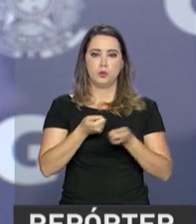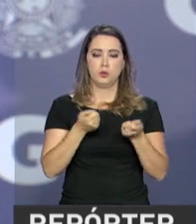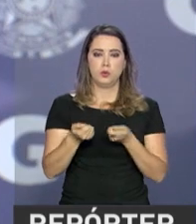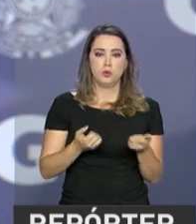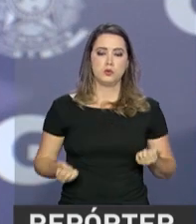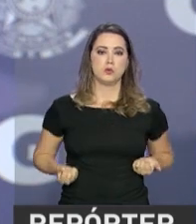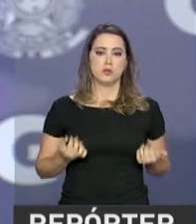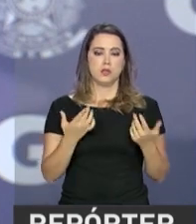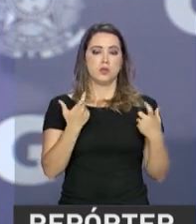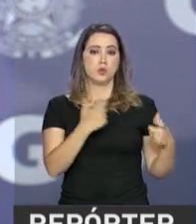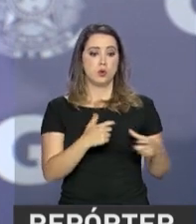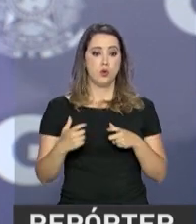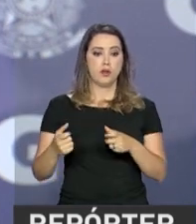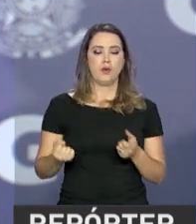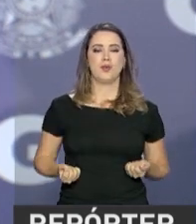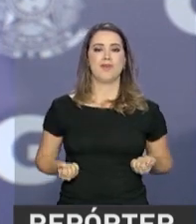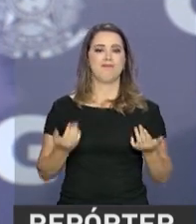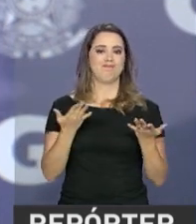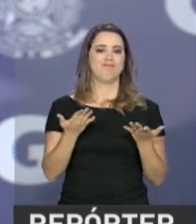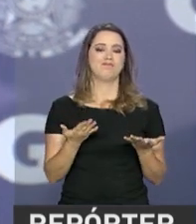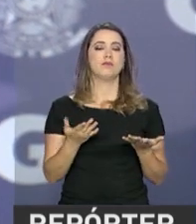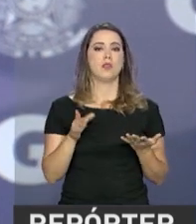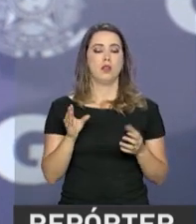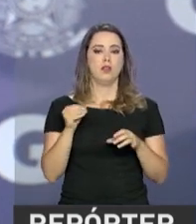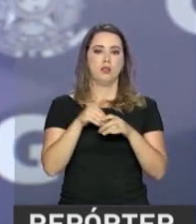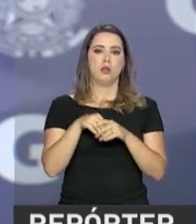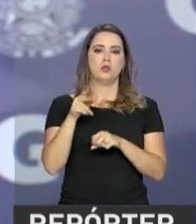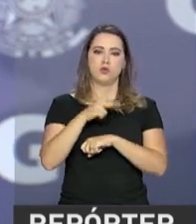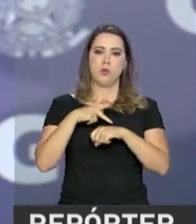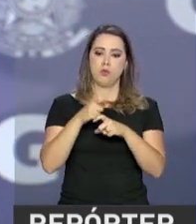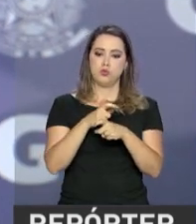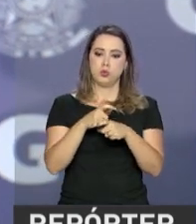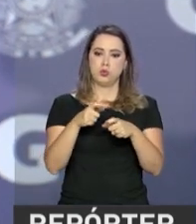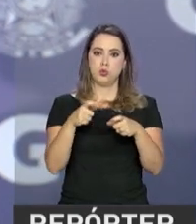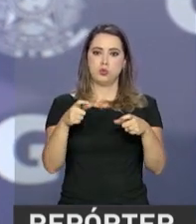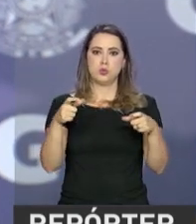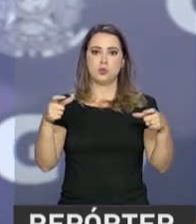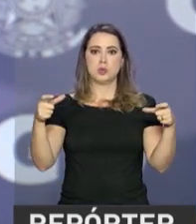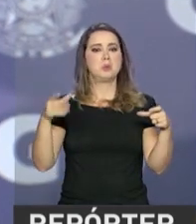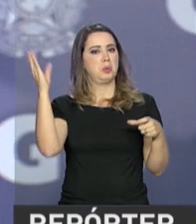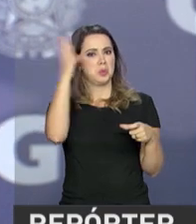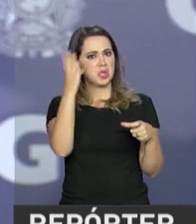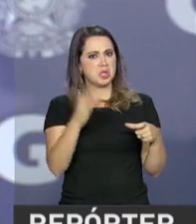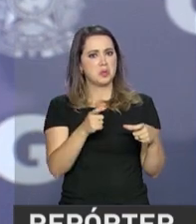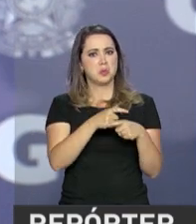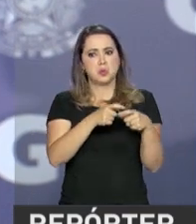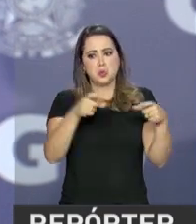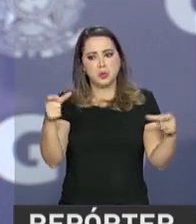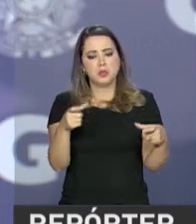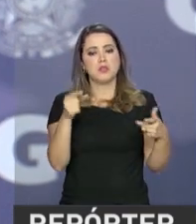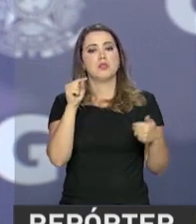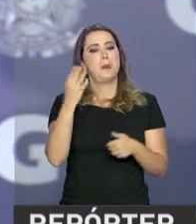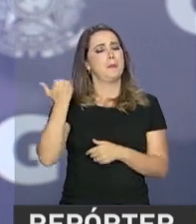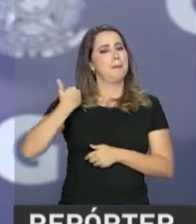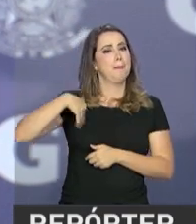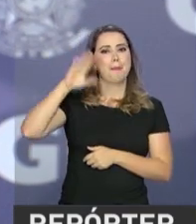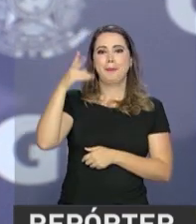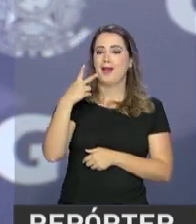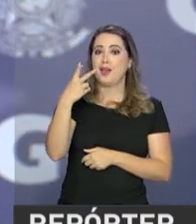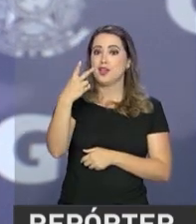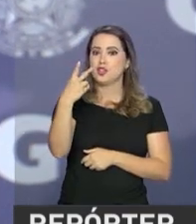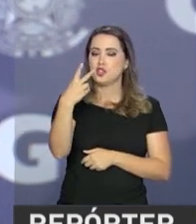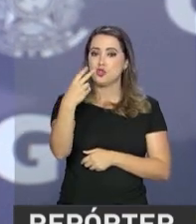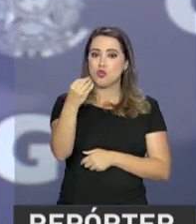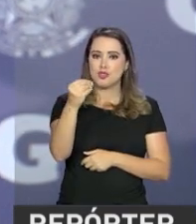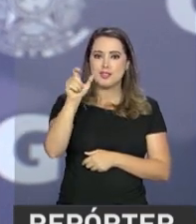verificação para onde vai esse dinheiro e dentro de um país tão grande como nós com dimensões continentais nós temos aí mais 200